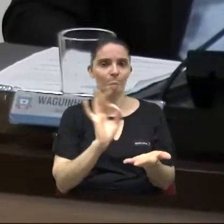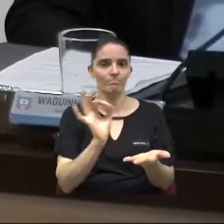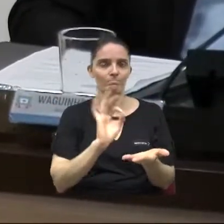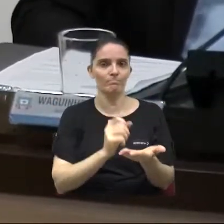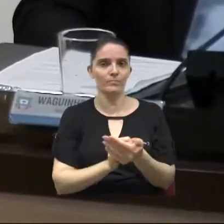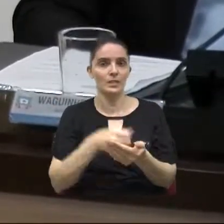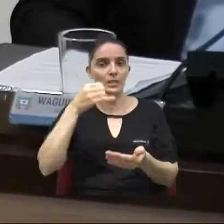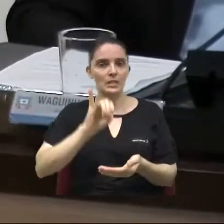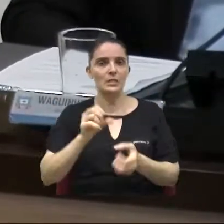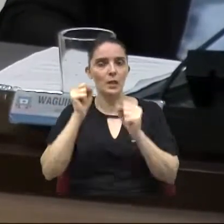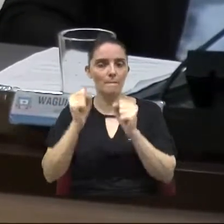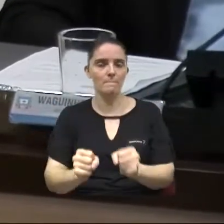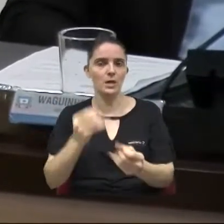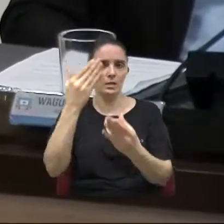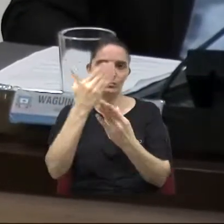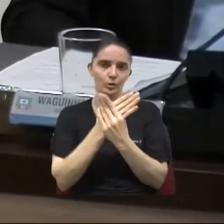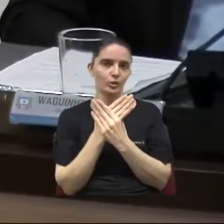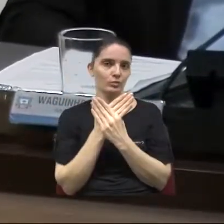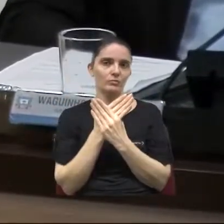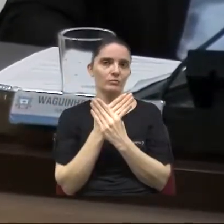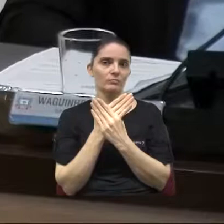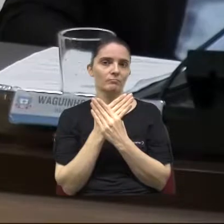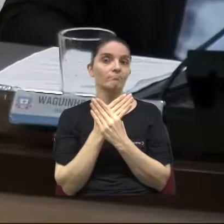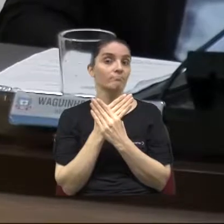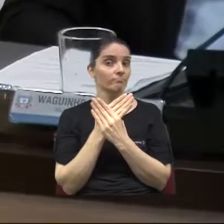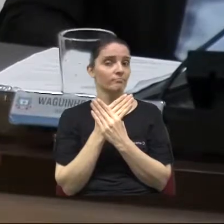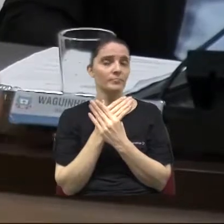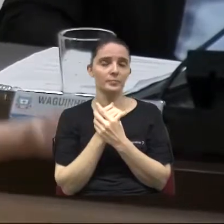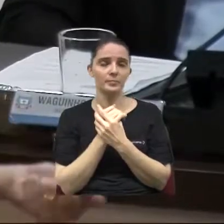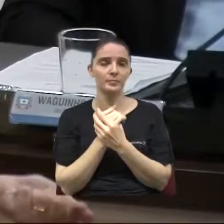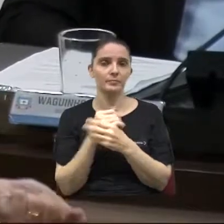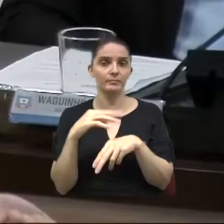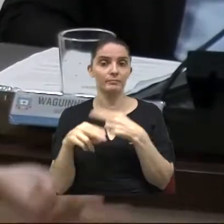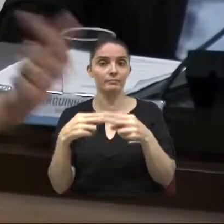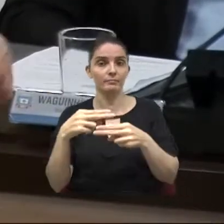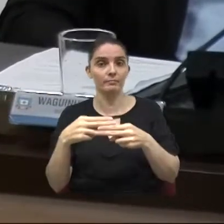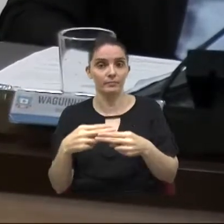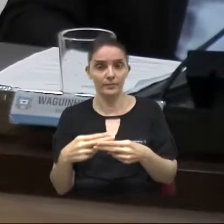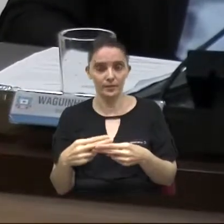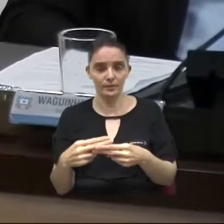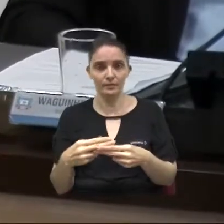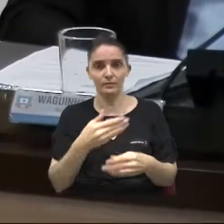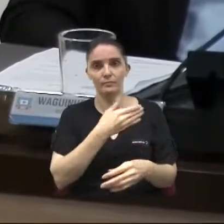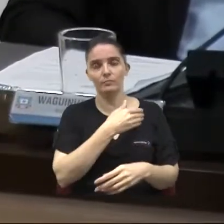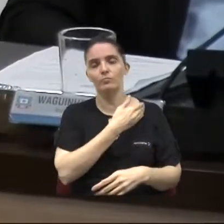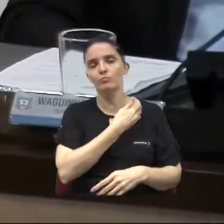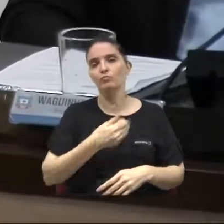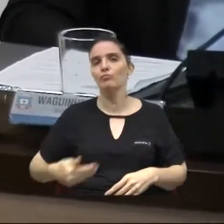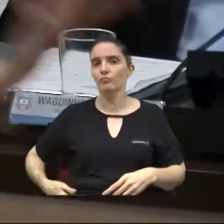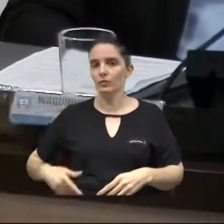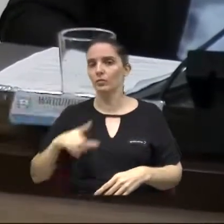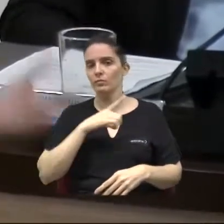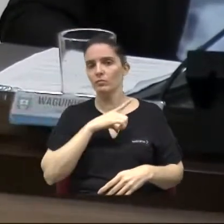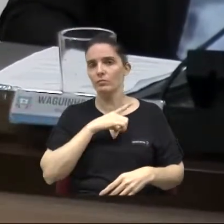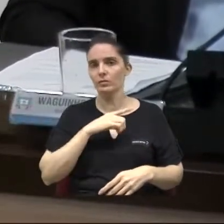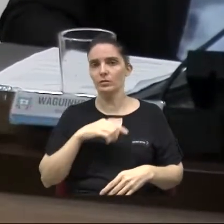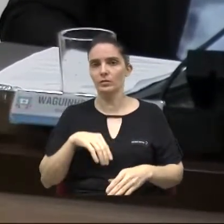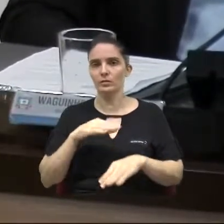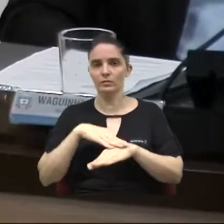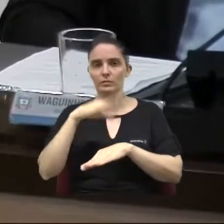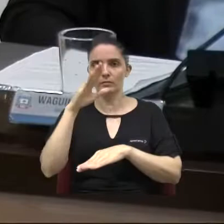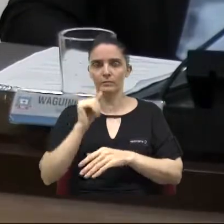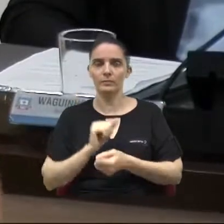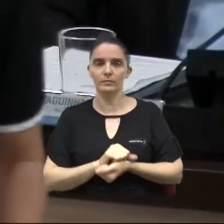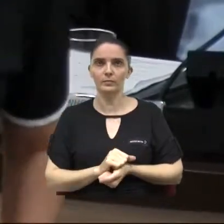ação judicial para isso. Então, no poder público, muitas vezes, eles são mais amparados do que na iniciativa privada. Se alguém for pedir, eu